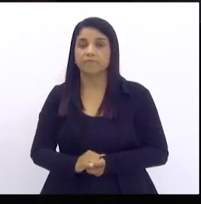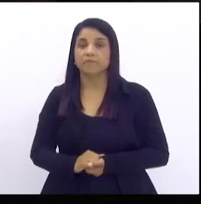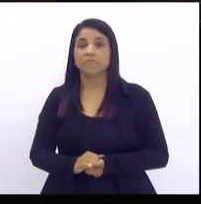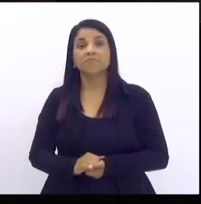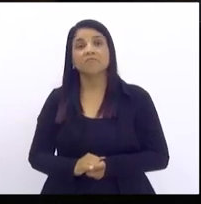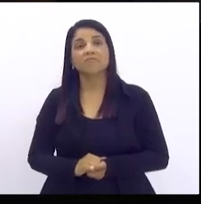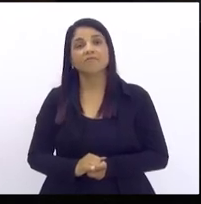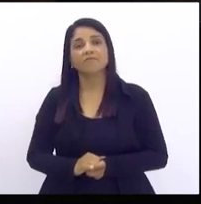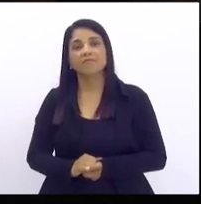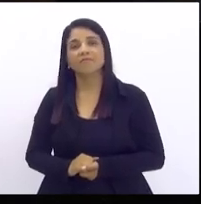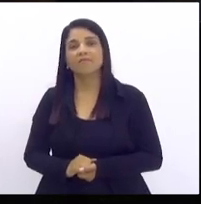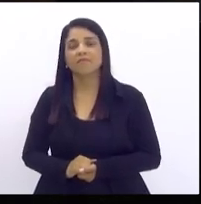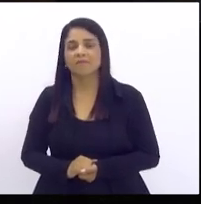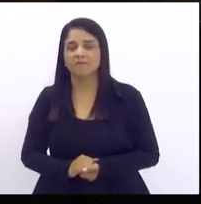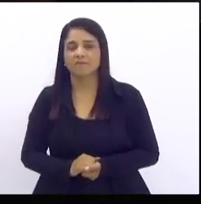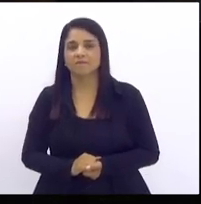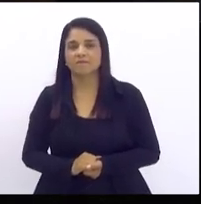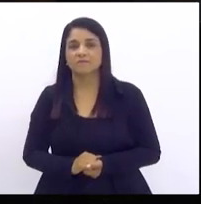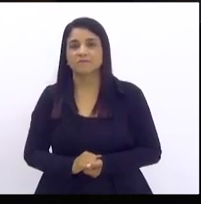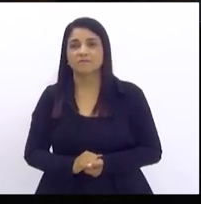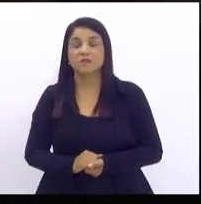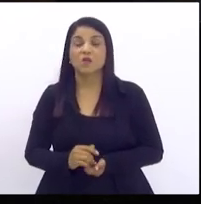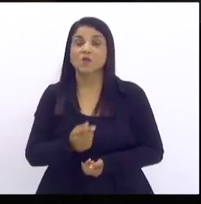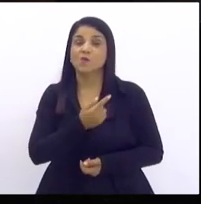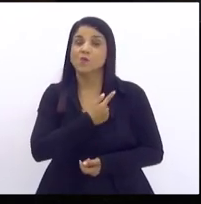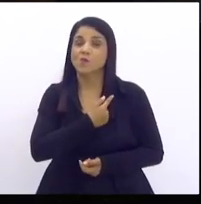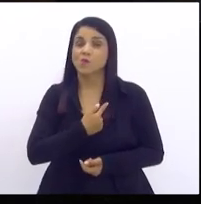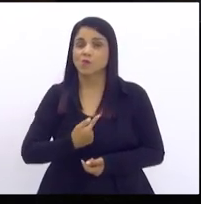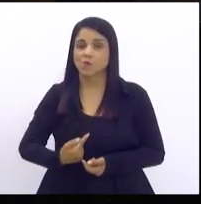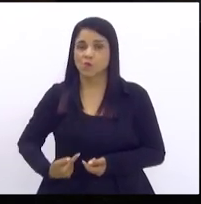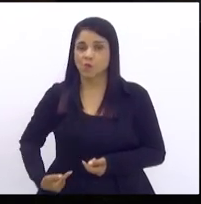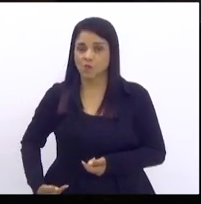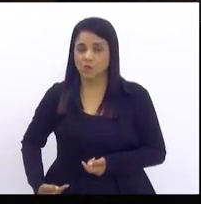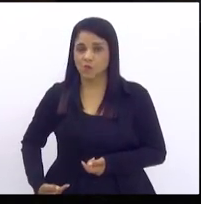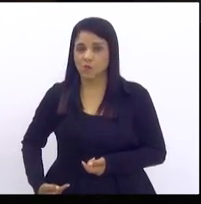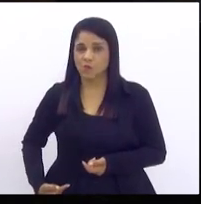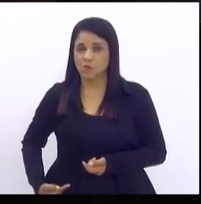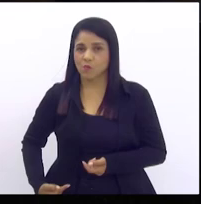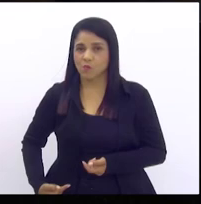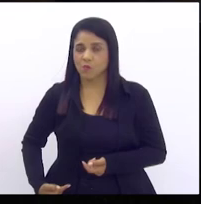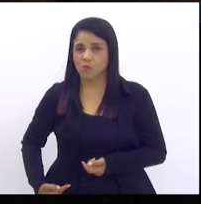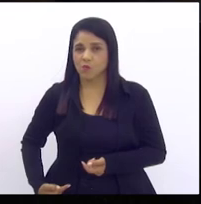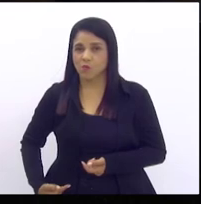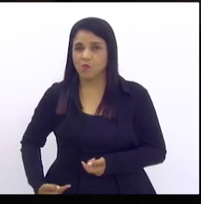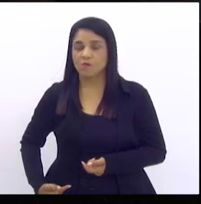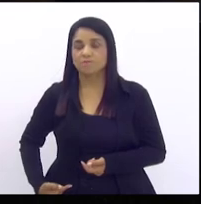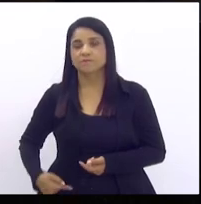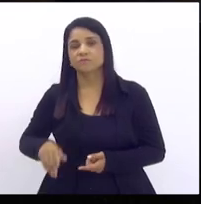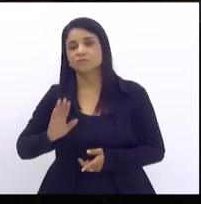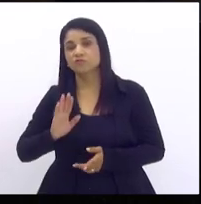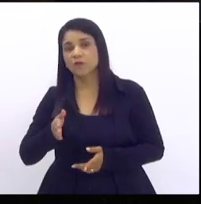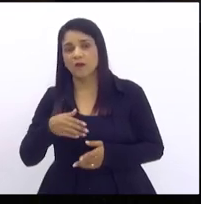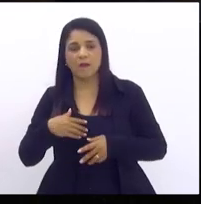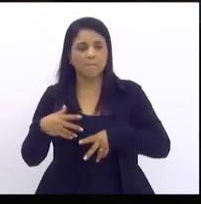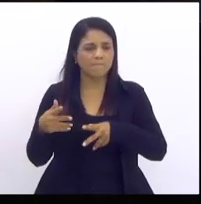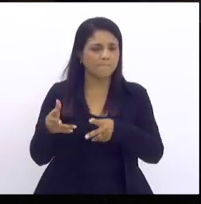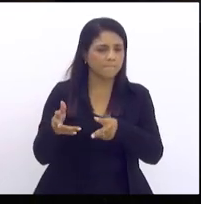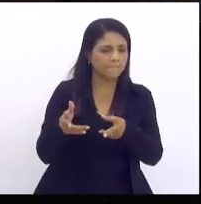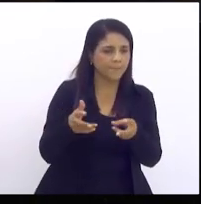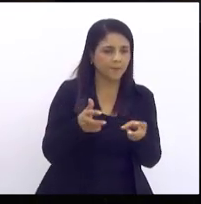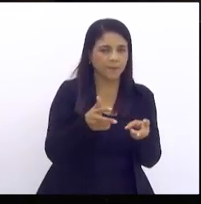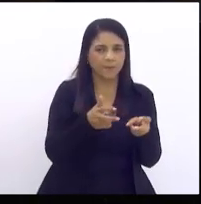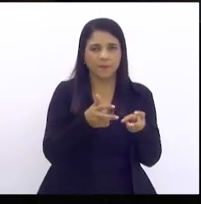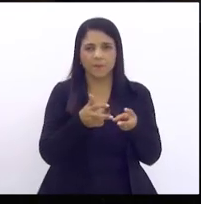ora, senhor governador, já que o senhor percebeu